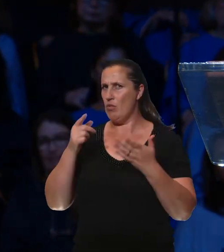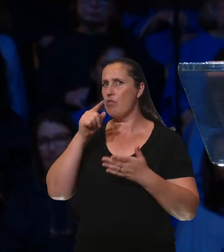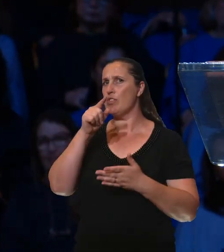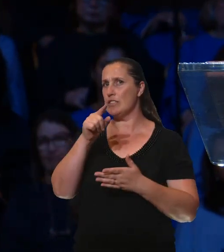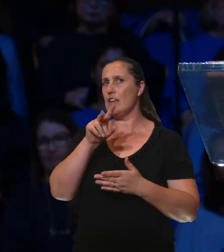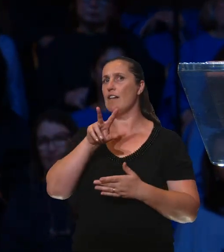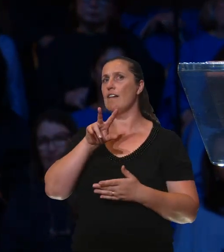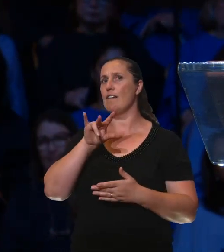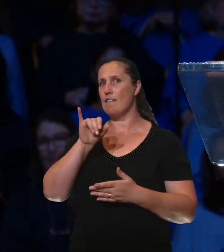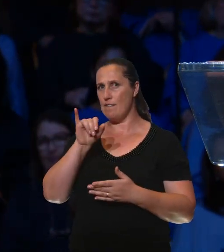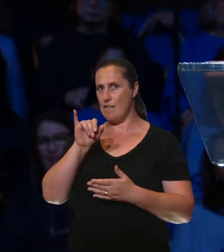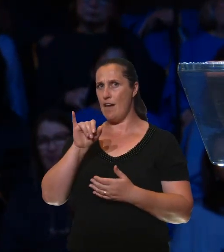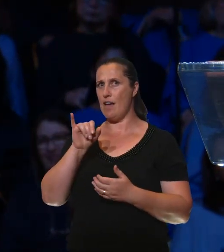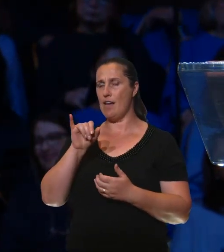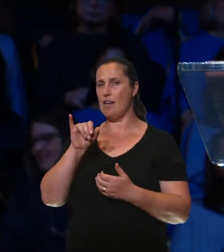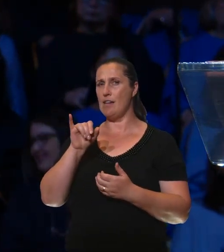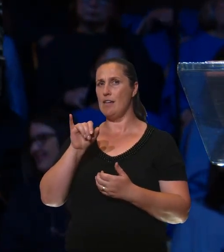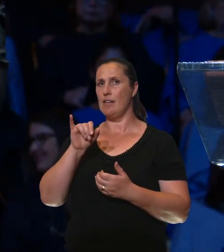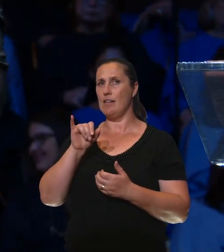Senhor não está?